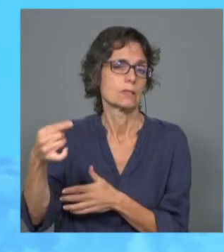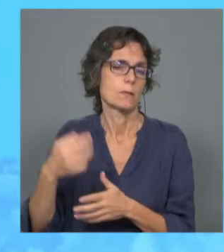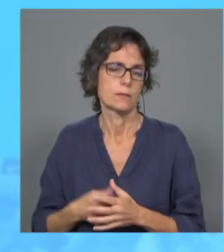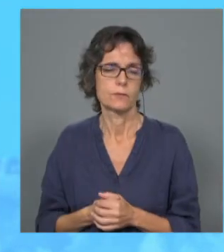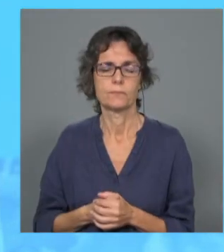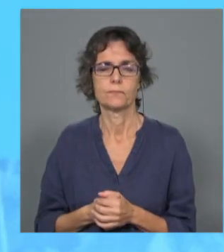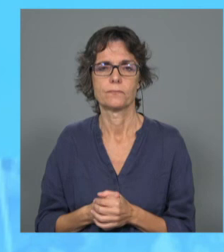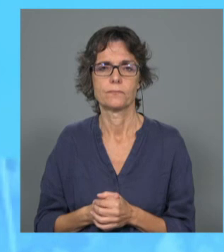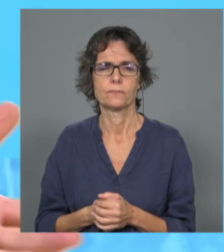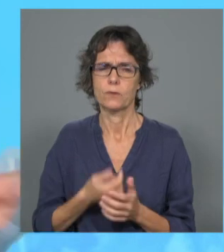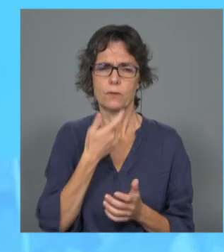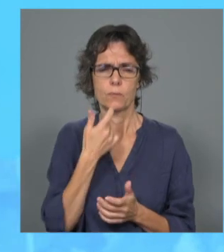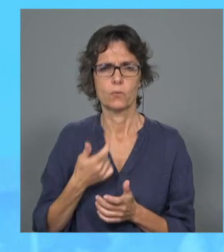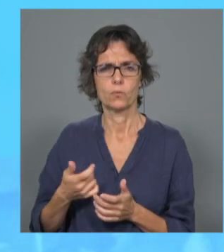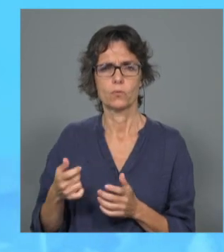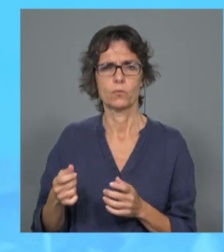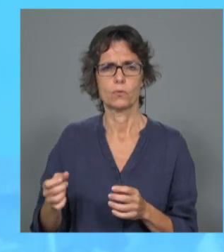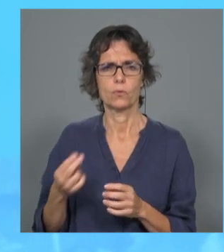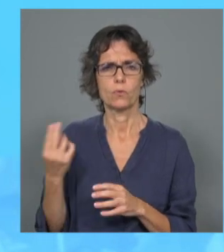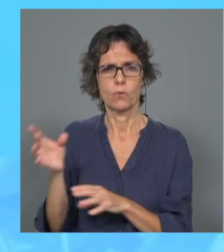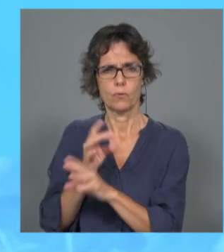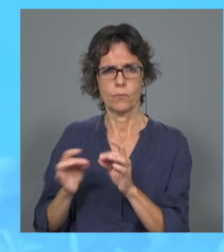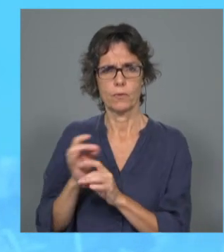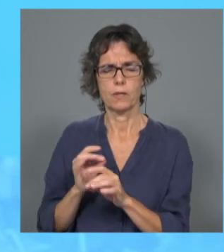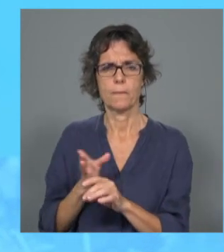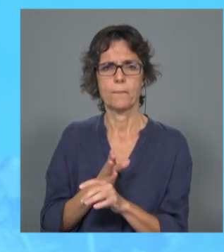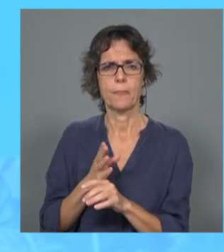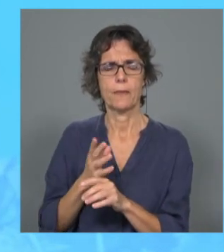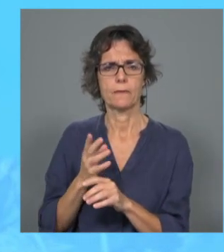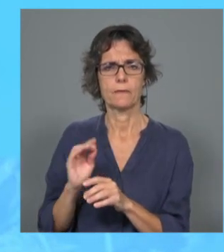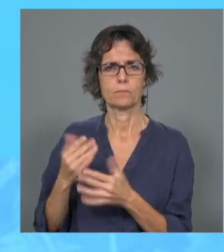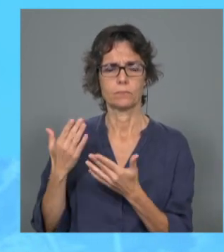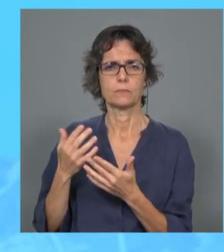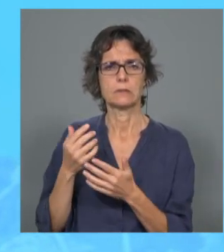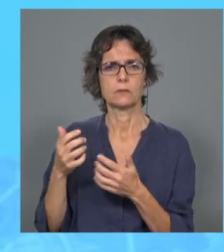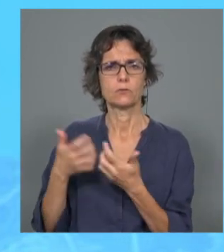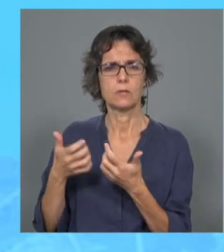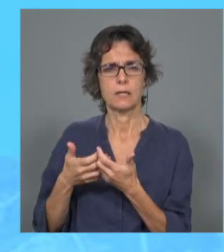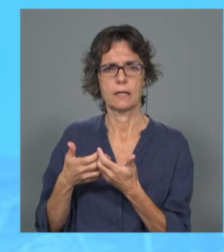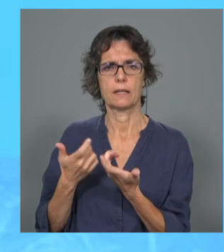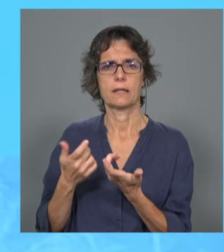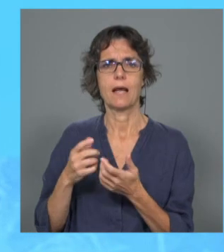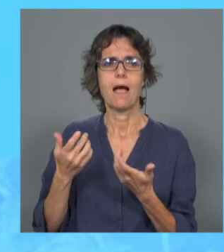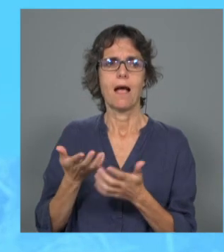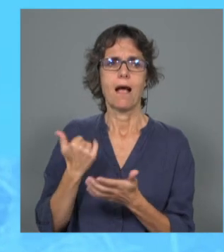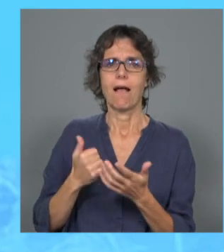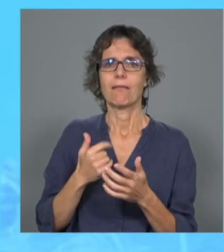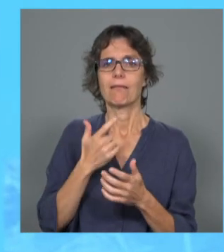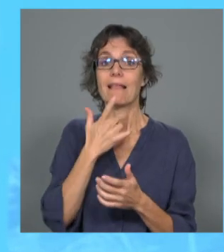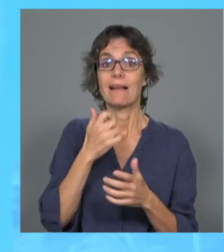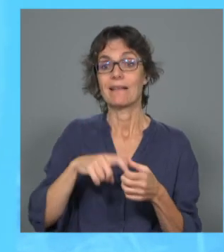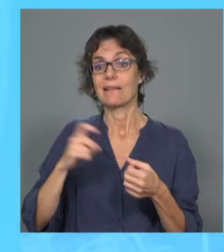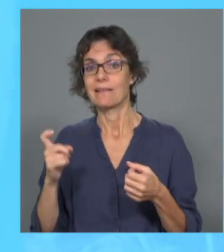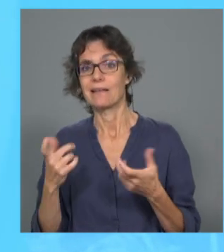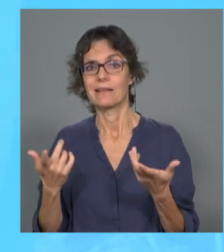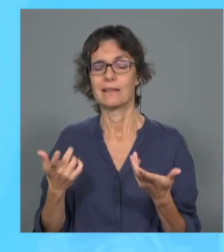Europeia, que tinha vivido, antes do início da guerra, esta separação da Inglaterra, este Brexit, que andava um pouco também à